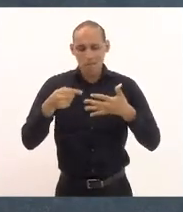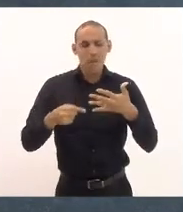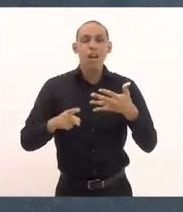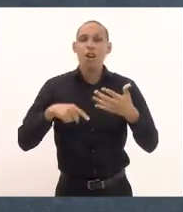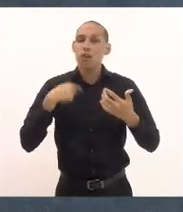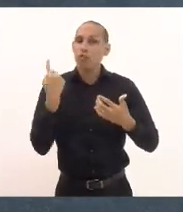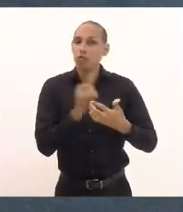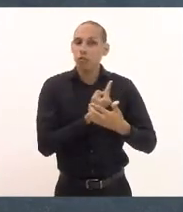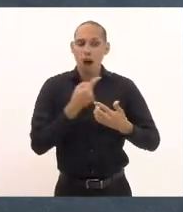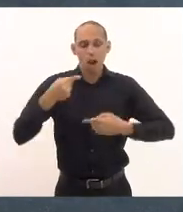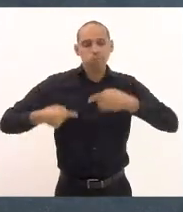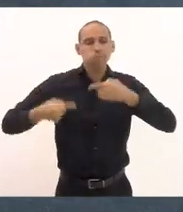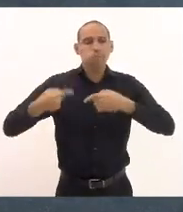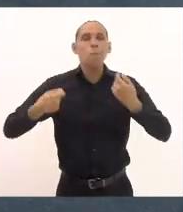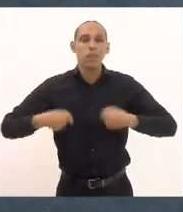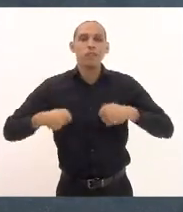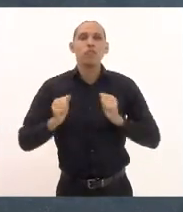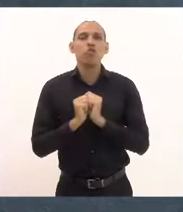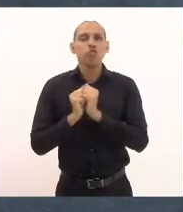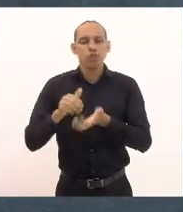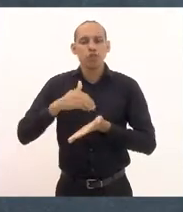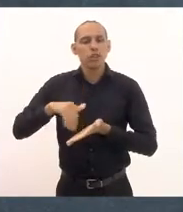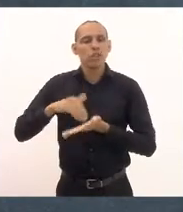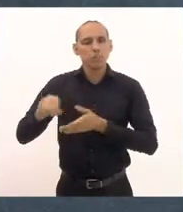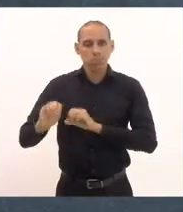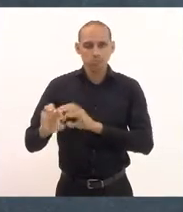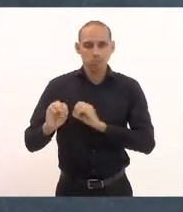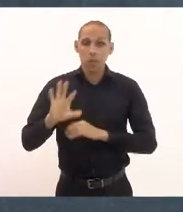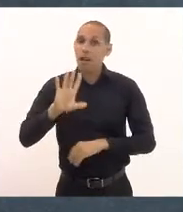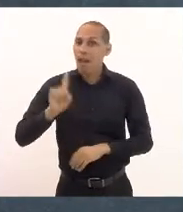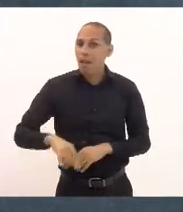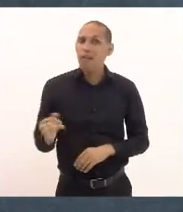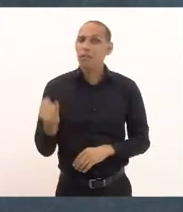debater com a Secretaria de Educação, mas é